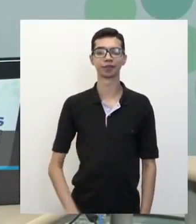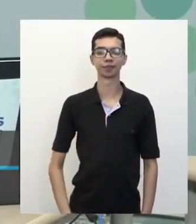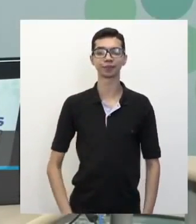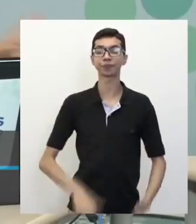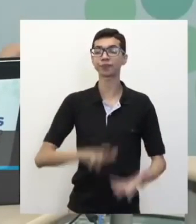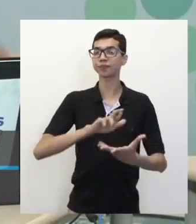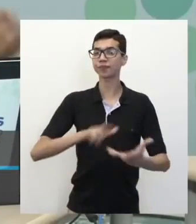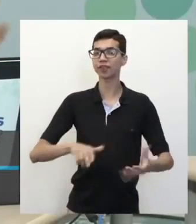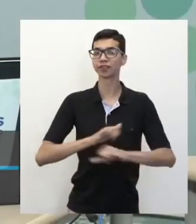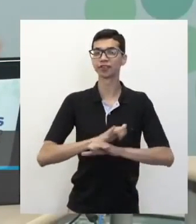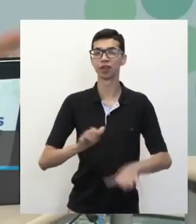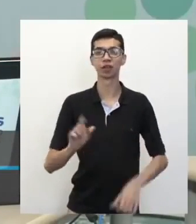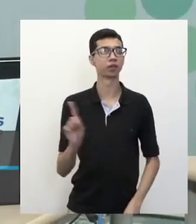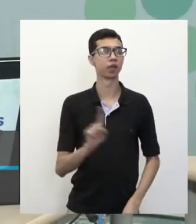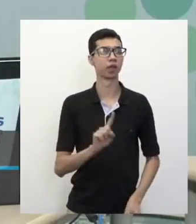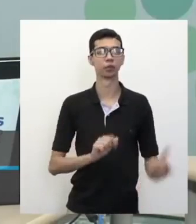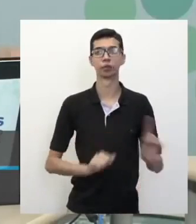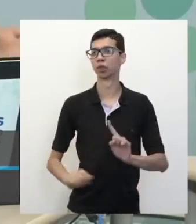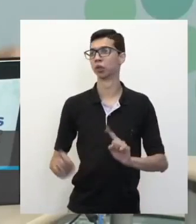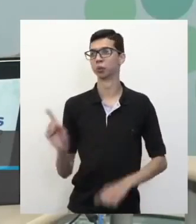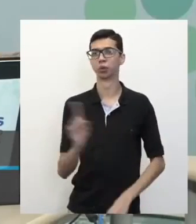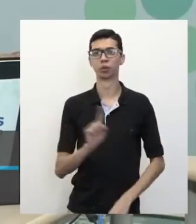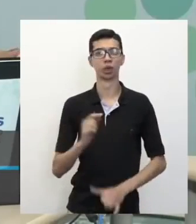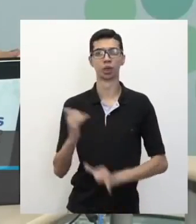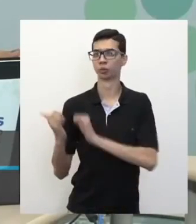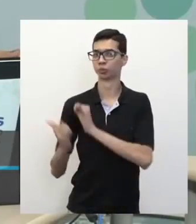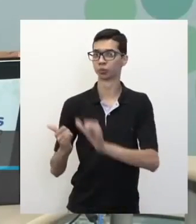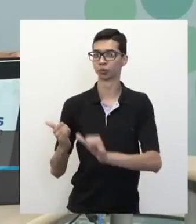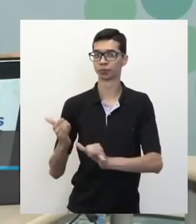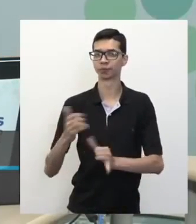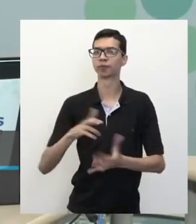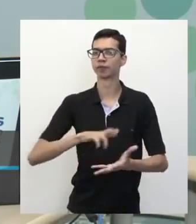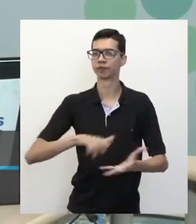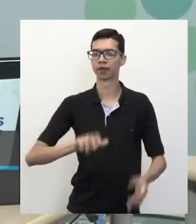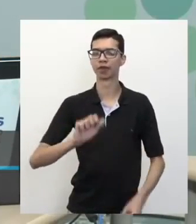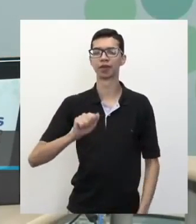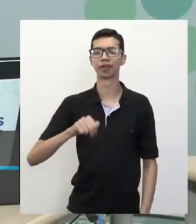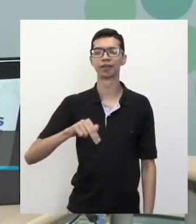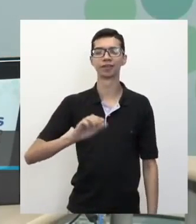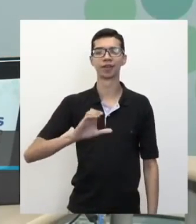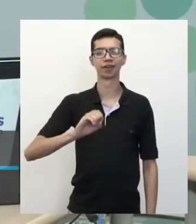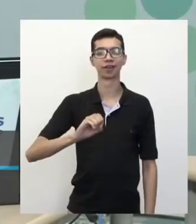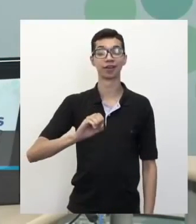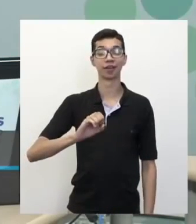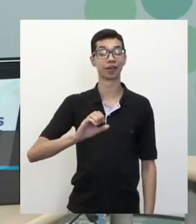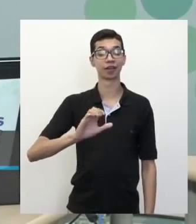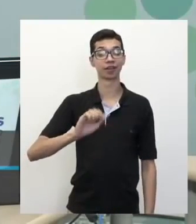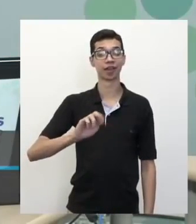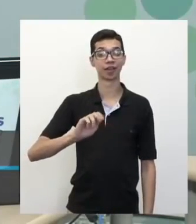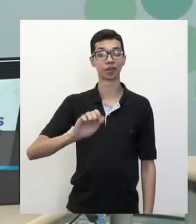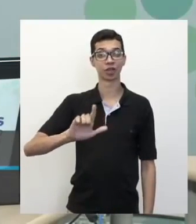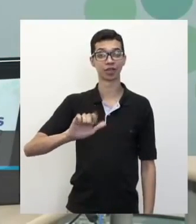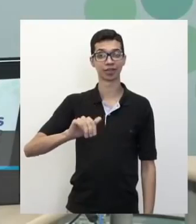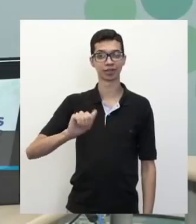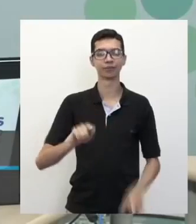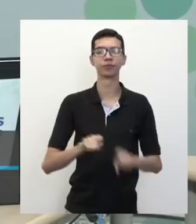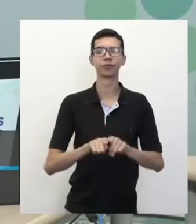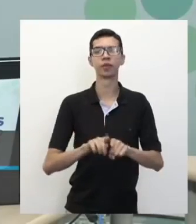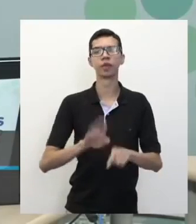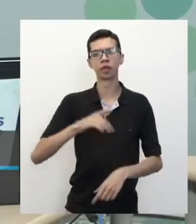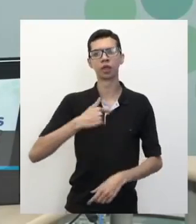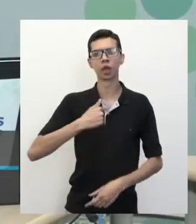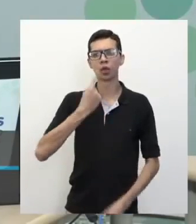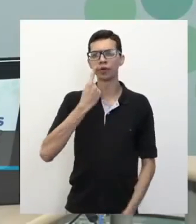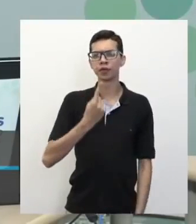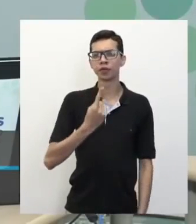dizendo, não é lenda. Vários aqui. Ana Carolina, deixa eu ver mais. Aí eu